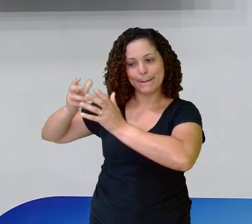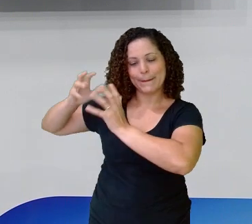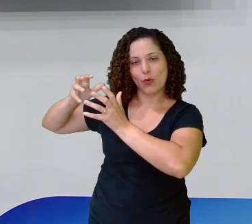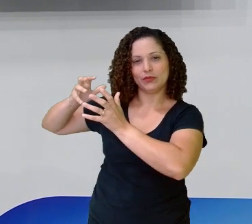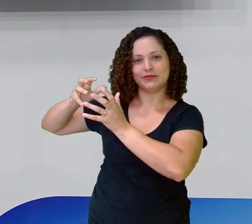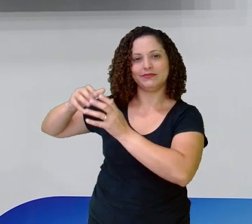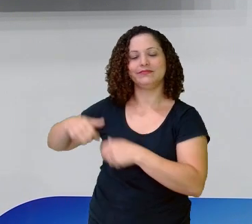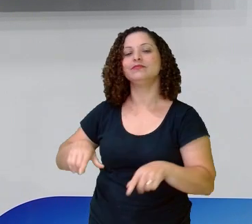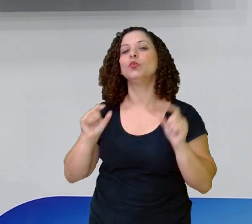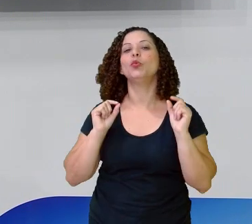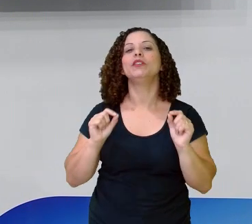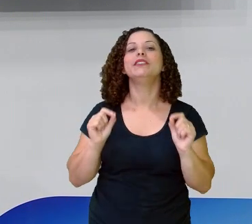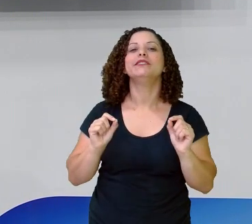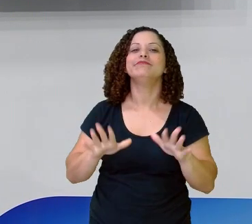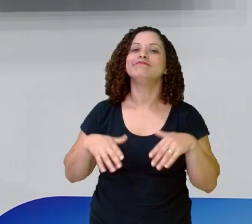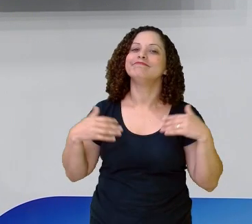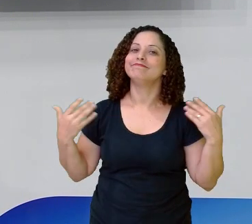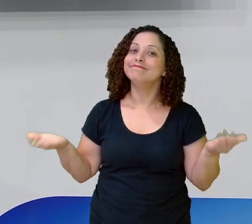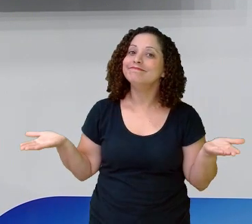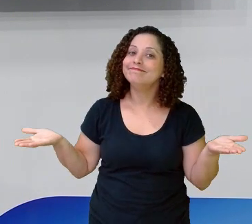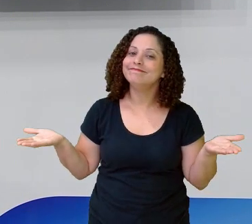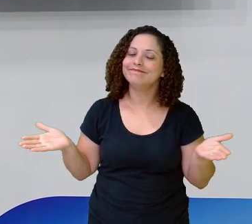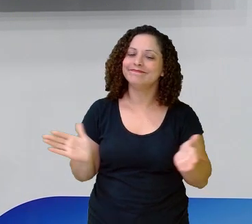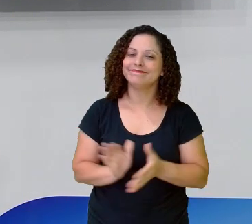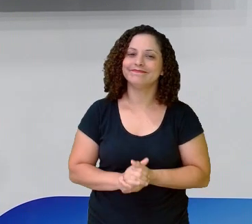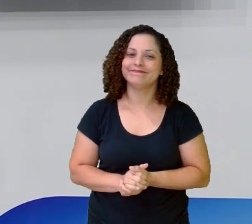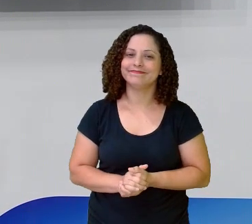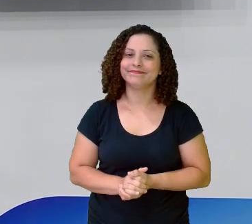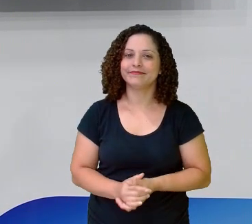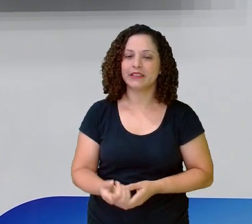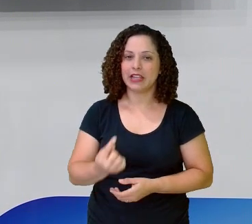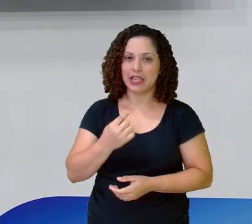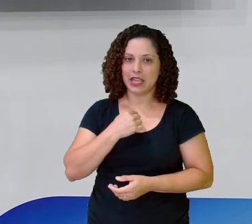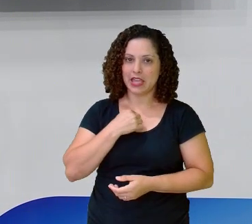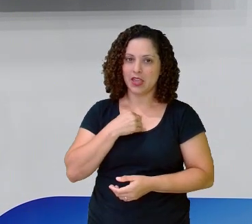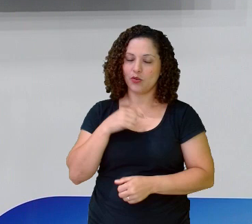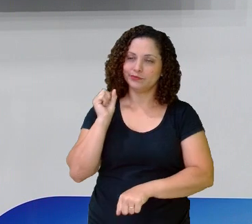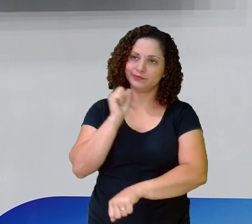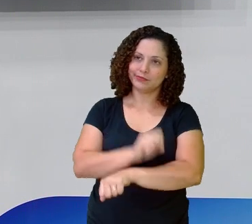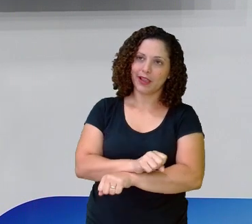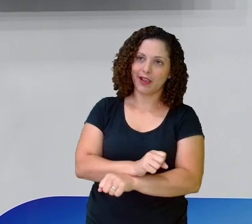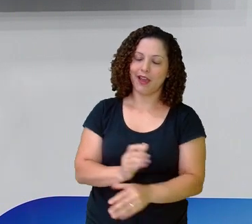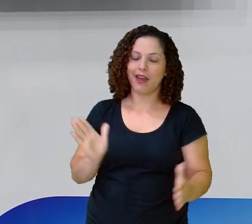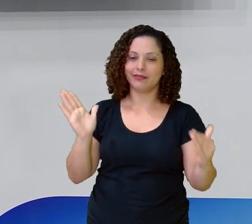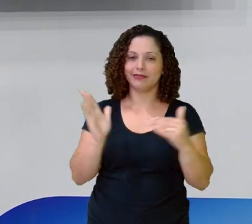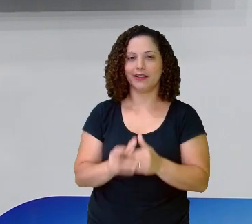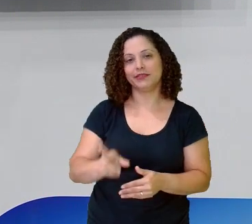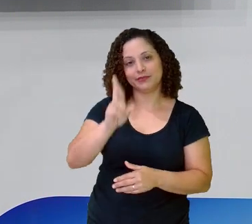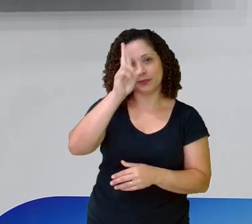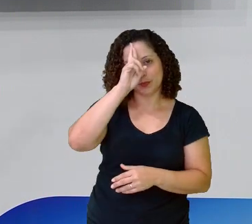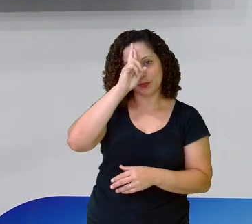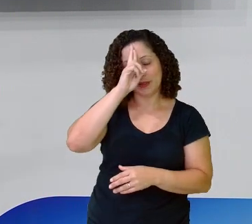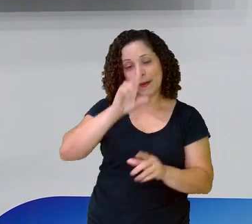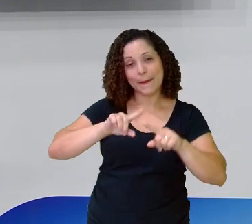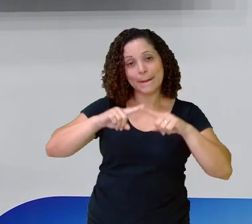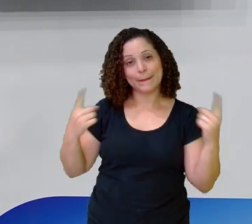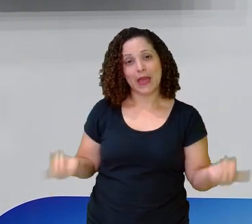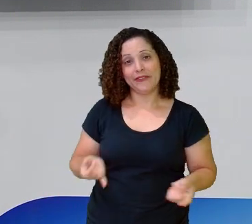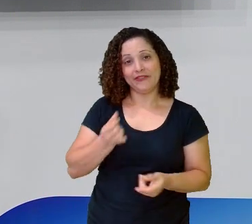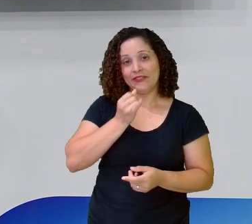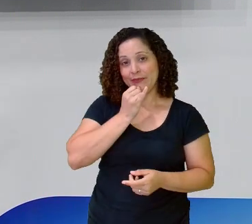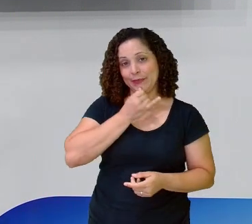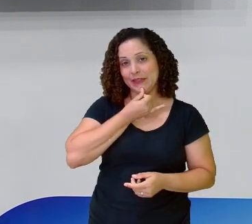Dou-lhe uma, dou-lhe duas, dou-lhe três. Eu ficaria até meio-dia esperando a tua resposta, mas